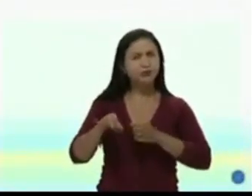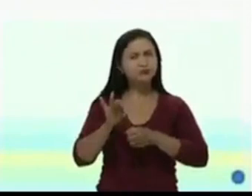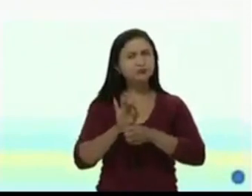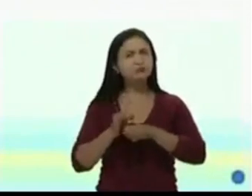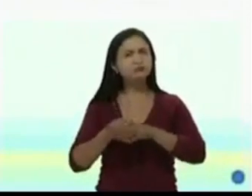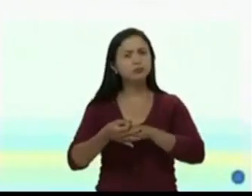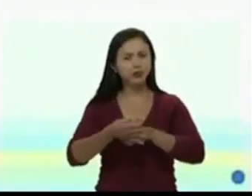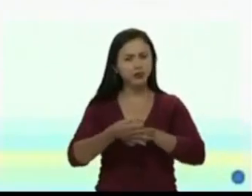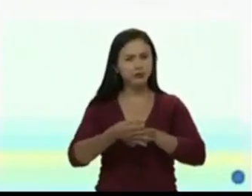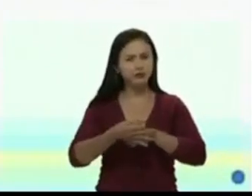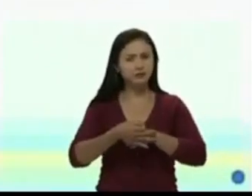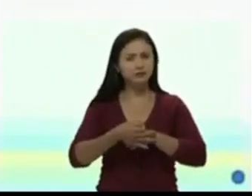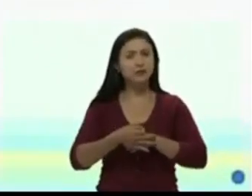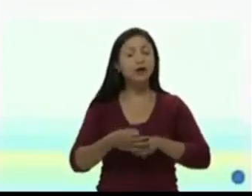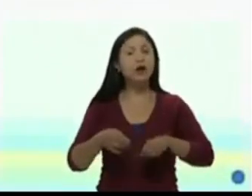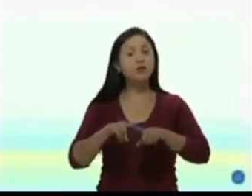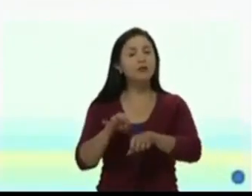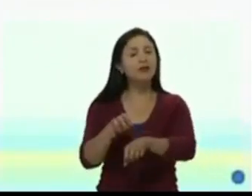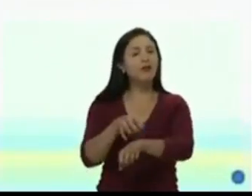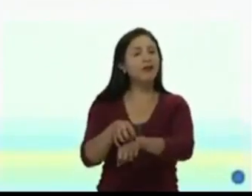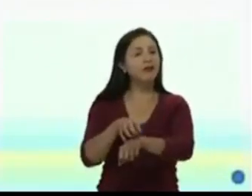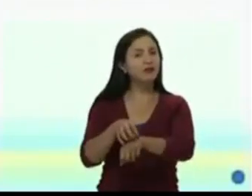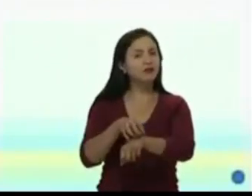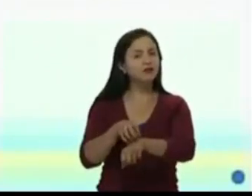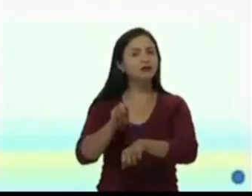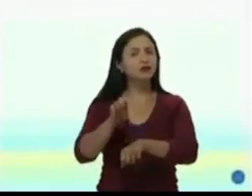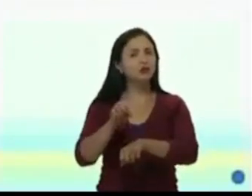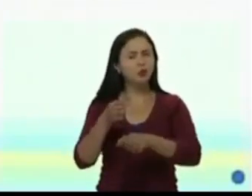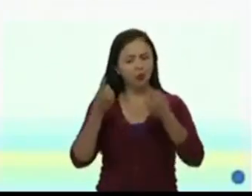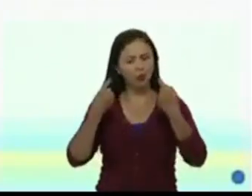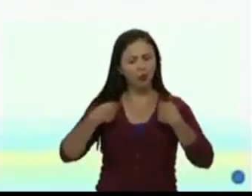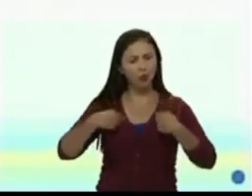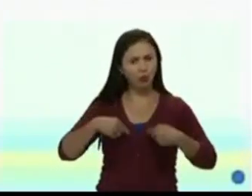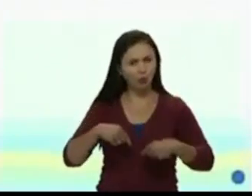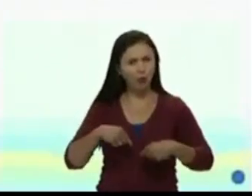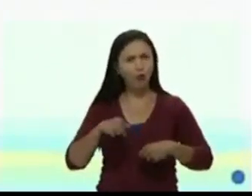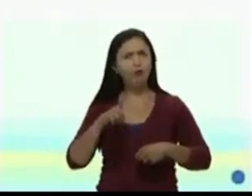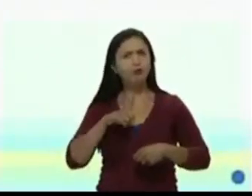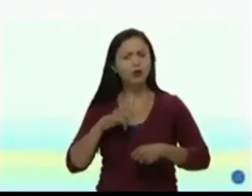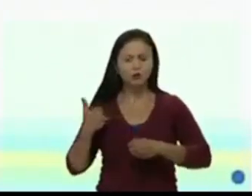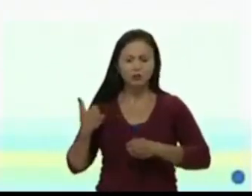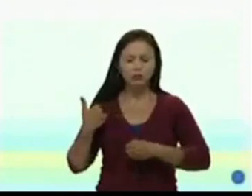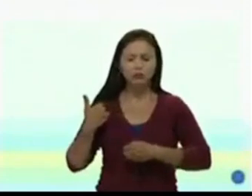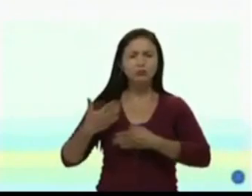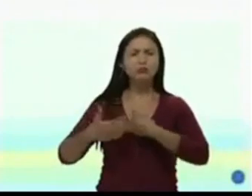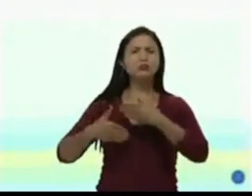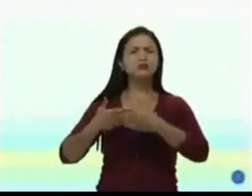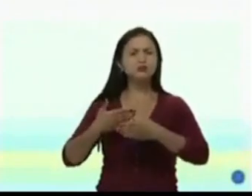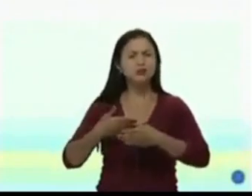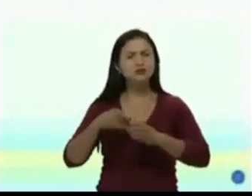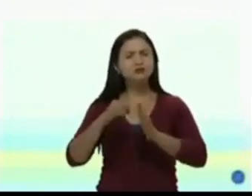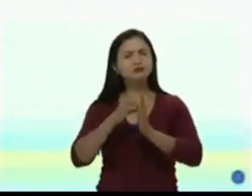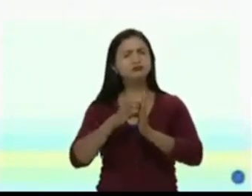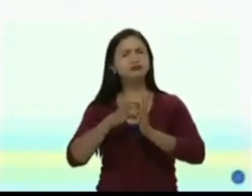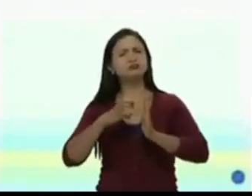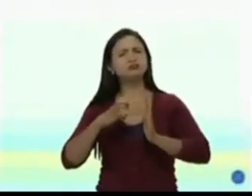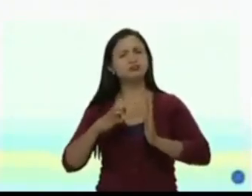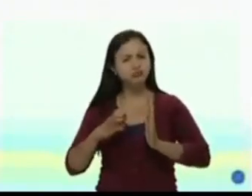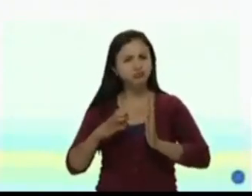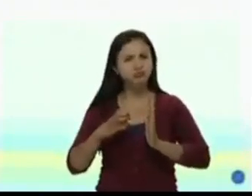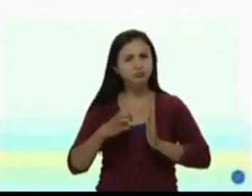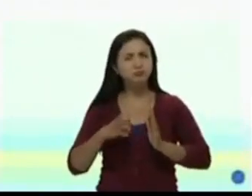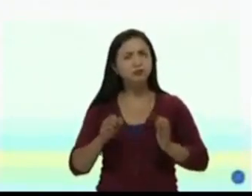antígenos, e também nas alergias, em que o corpo reage com processos inflamatórios muito severos para antígenos que não são